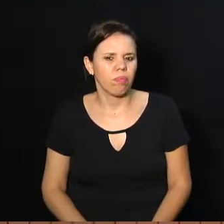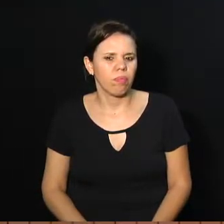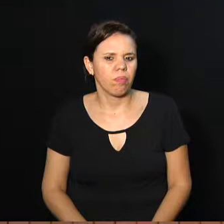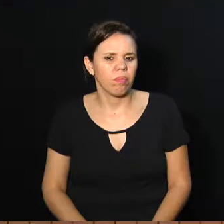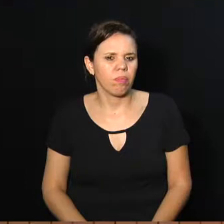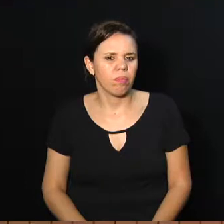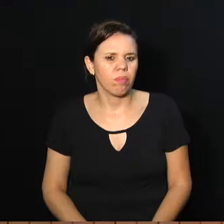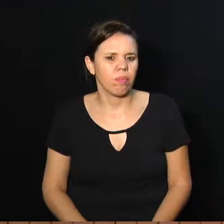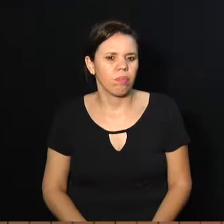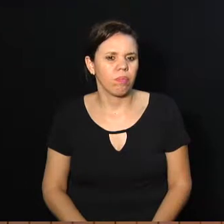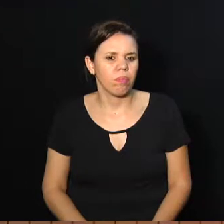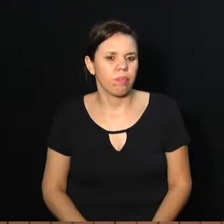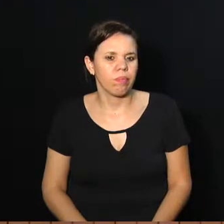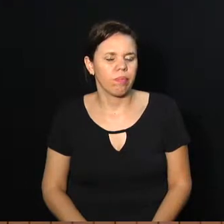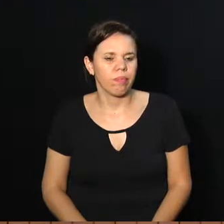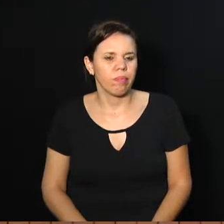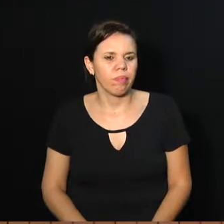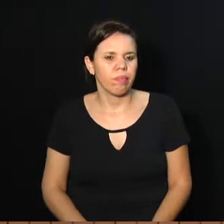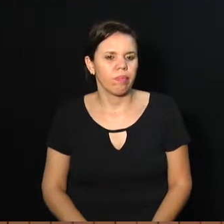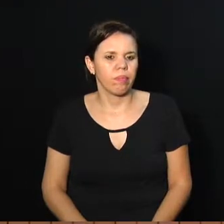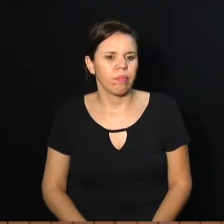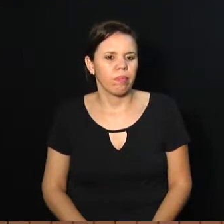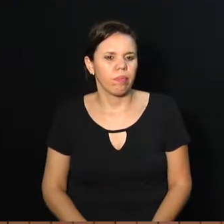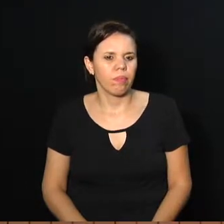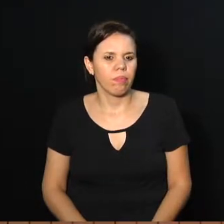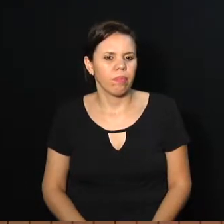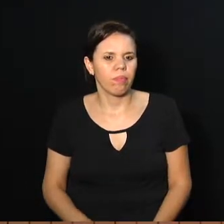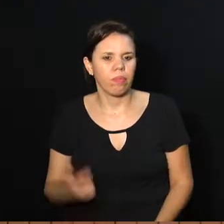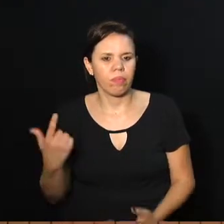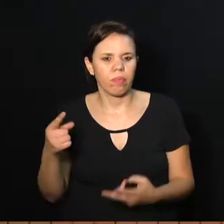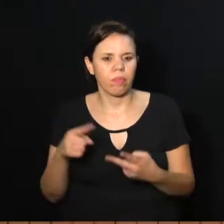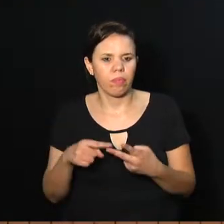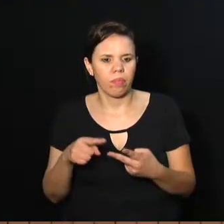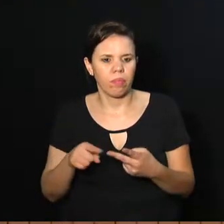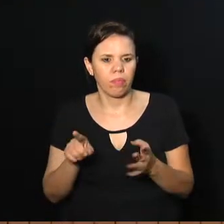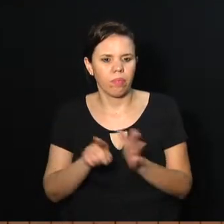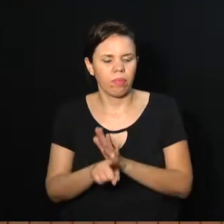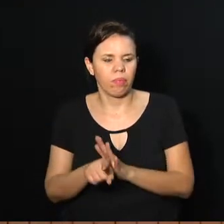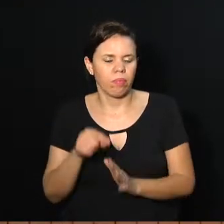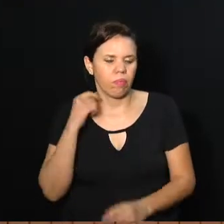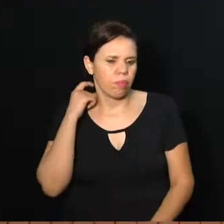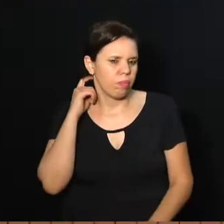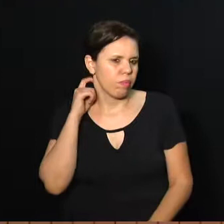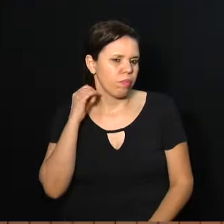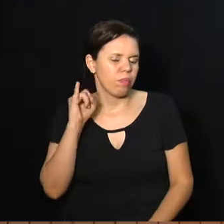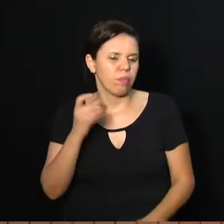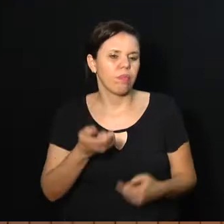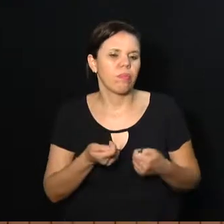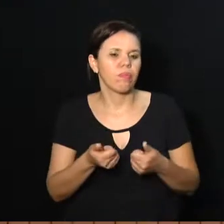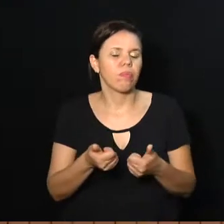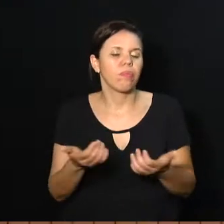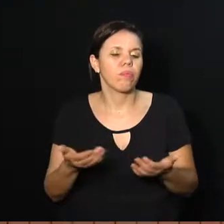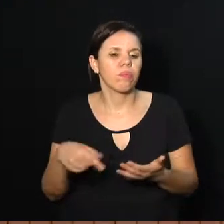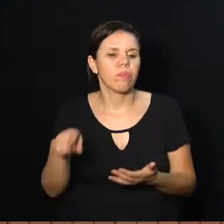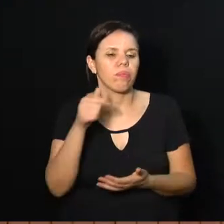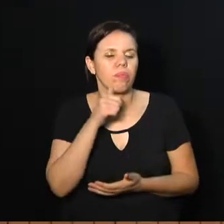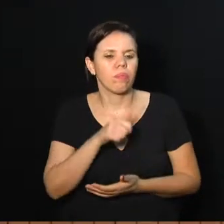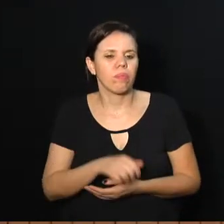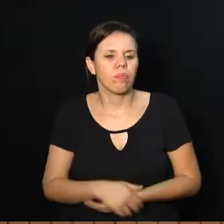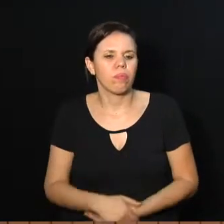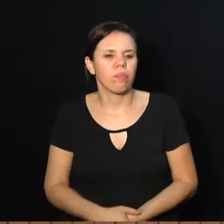isso, caso fosse o desejo da mulher. Outra pergunta, se é oferecido hoje para essas